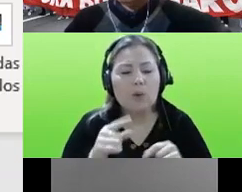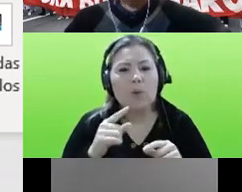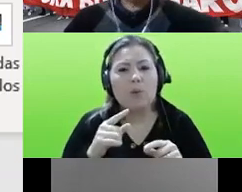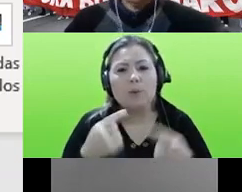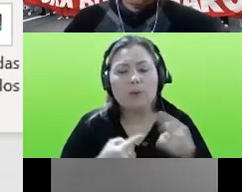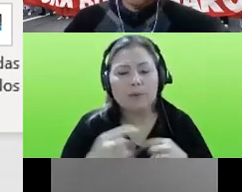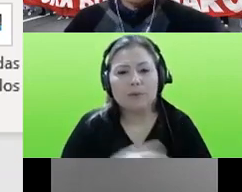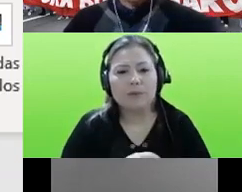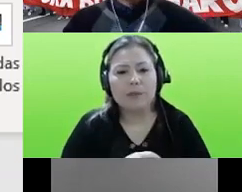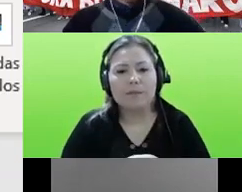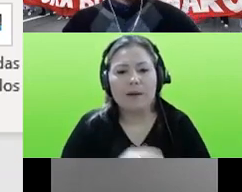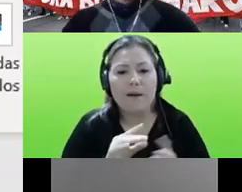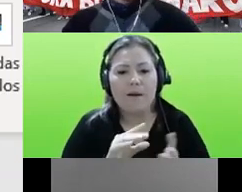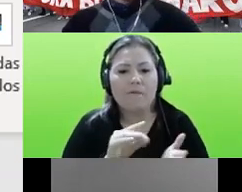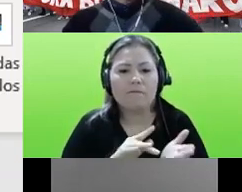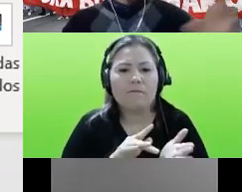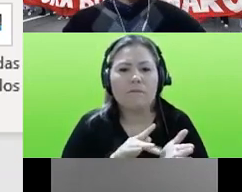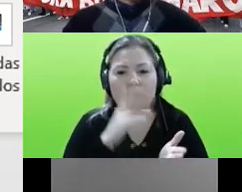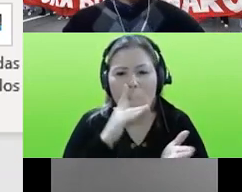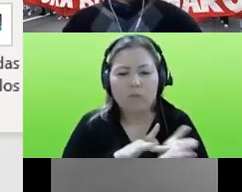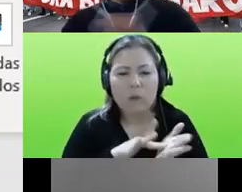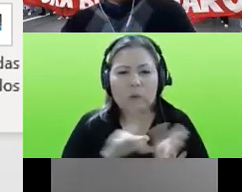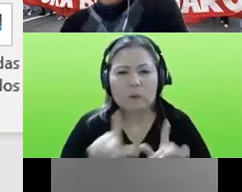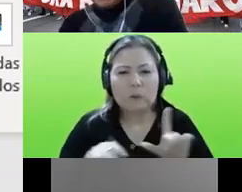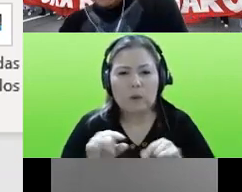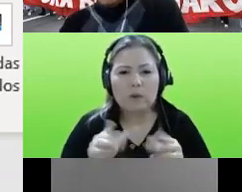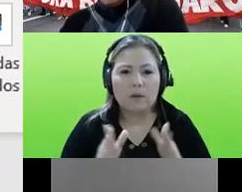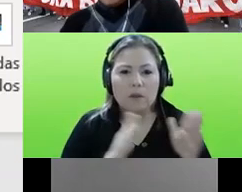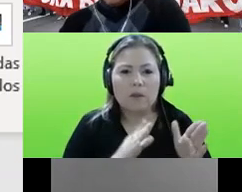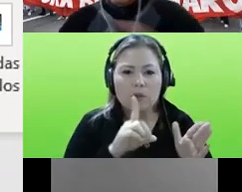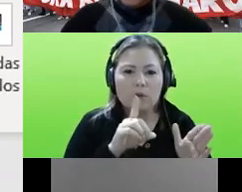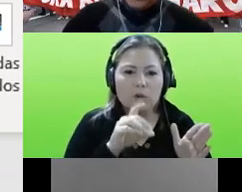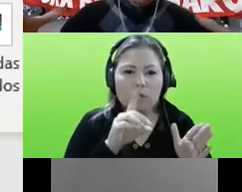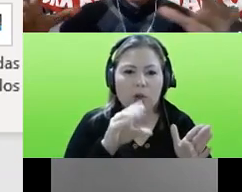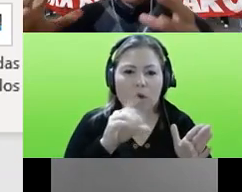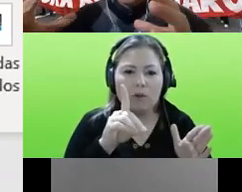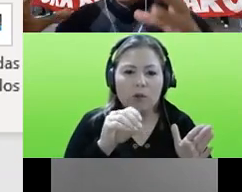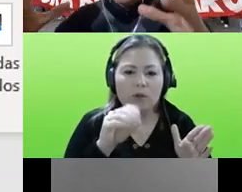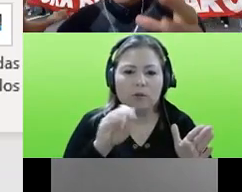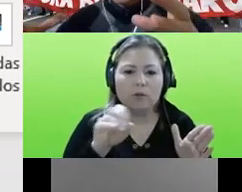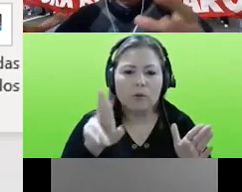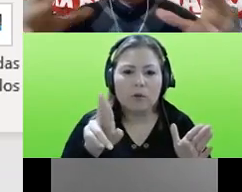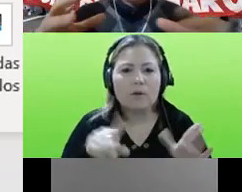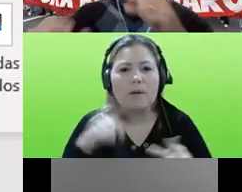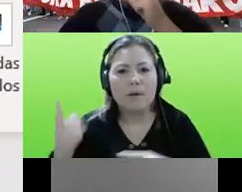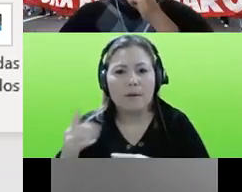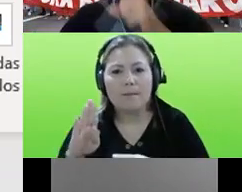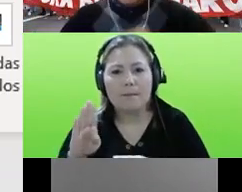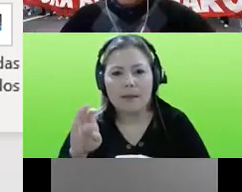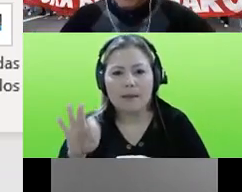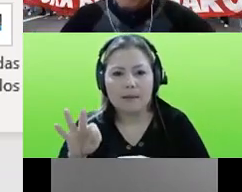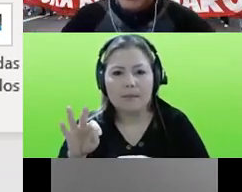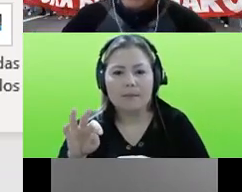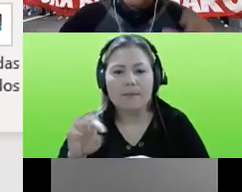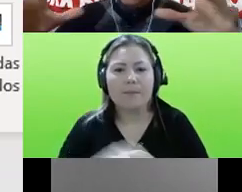uma falsa escolha entre Butler e Benabib. Não, é possível trazer Sheila Benabib